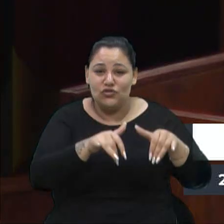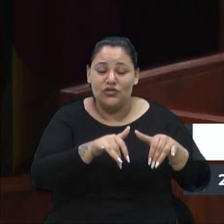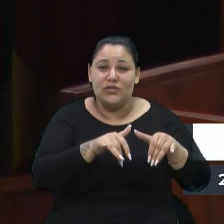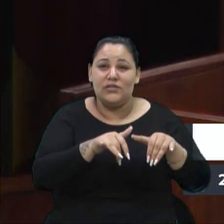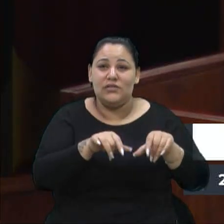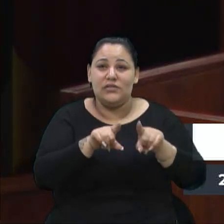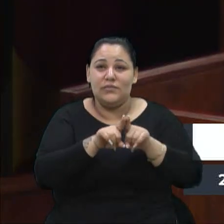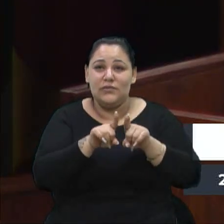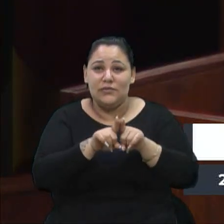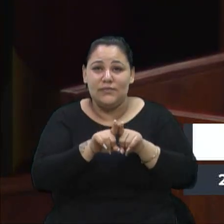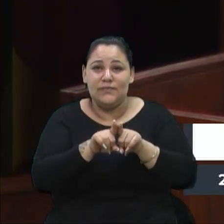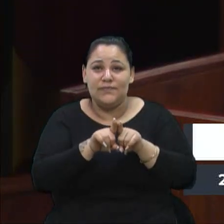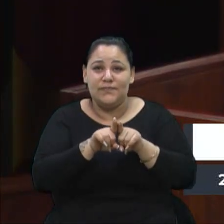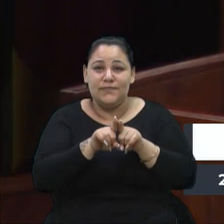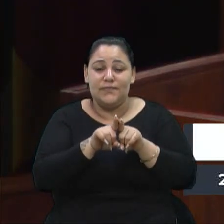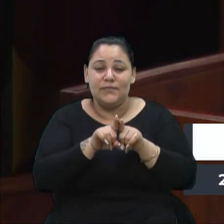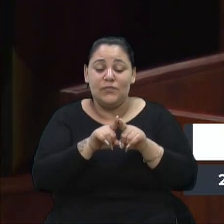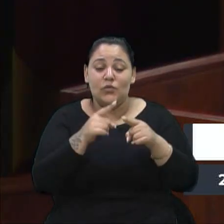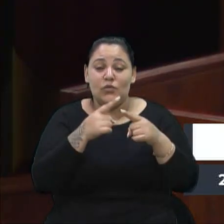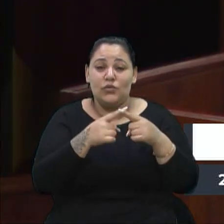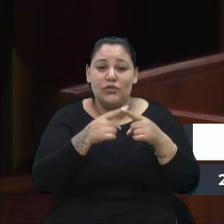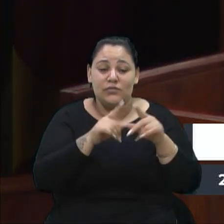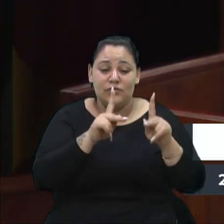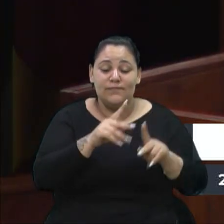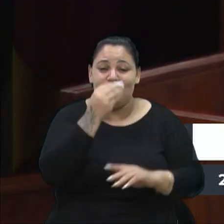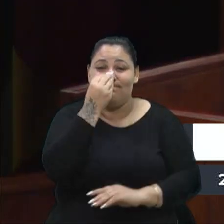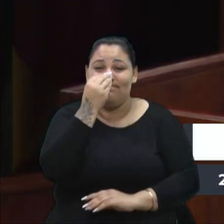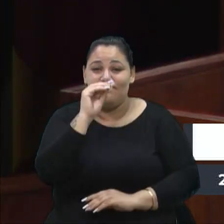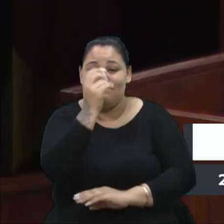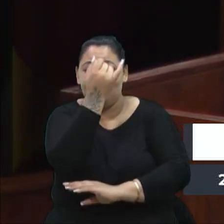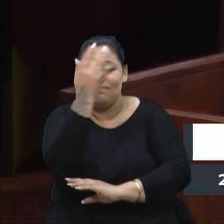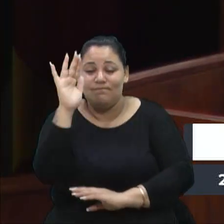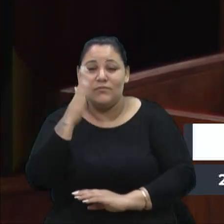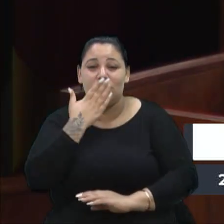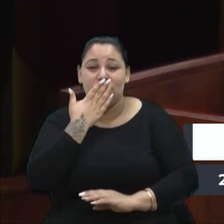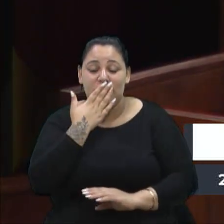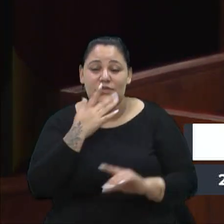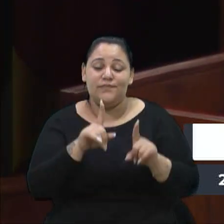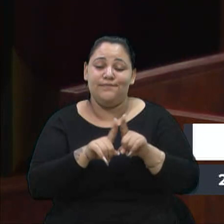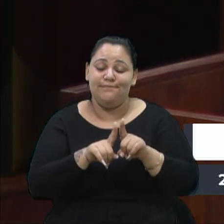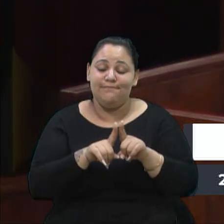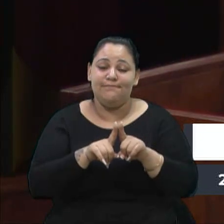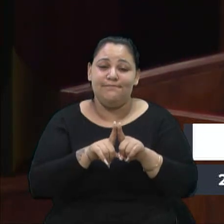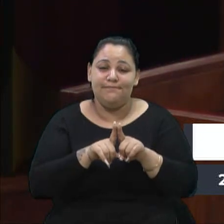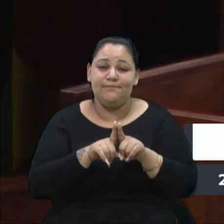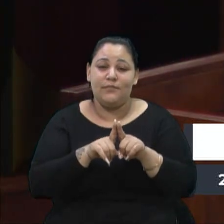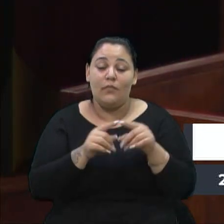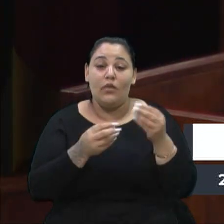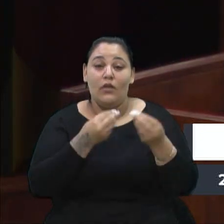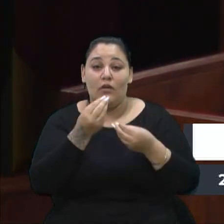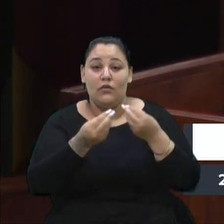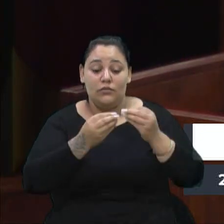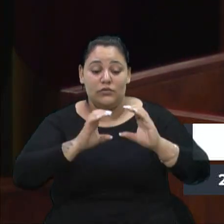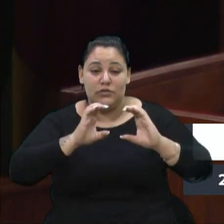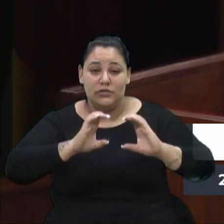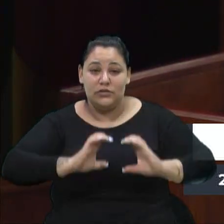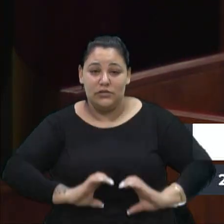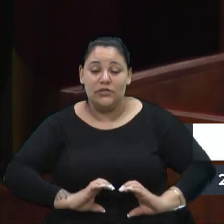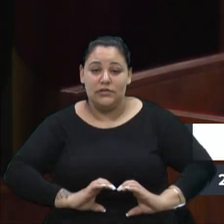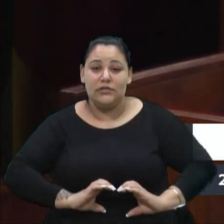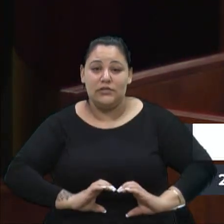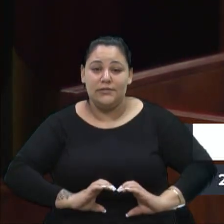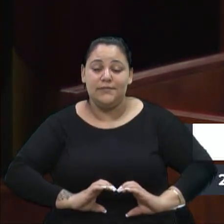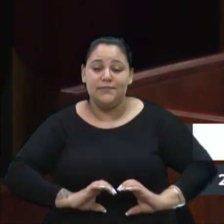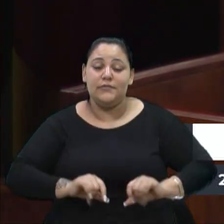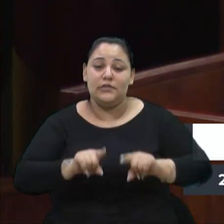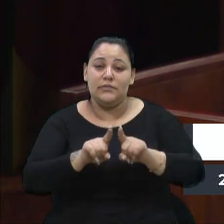proteção ambiental e o descaso com os índios da vasta região amazônica. Assim como cidadania se deriva de